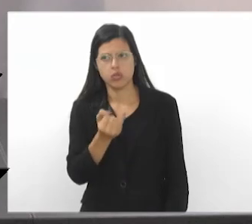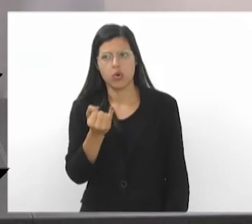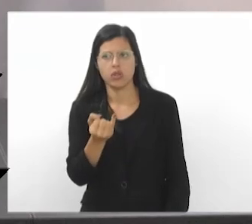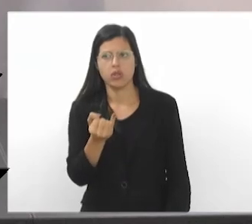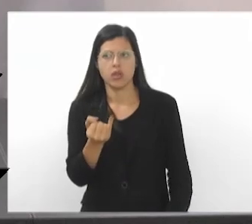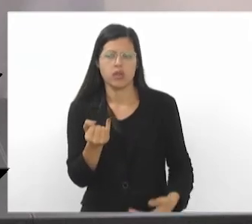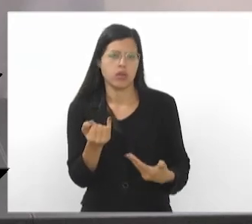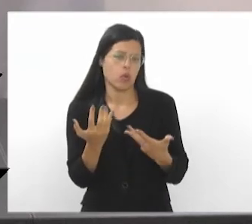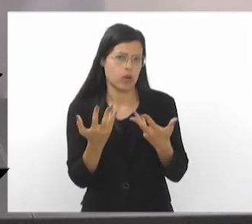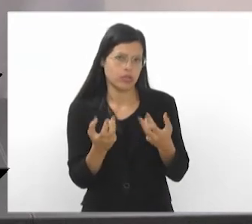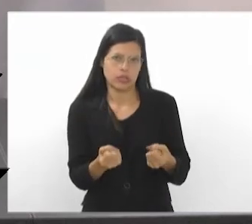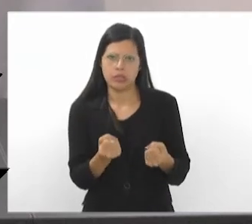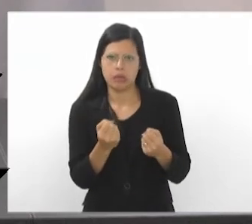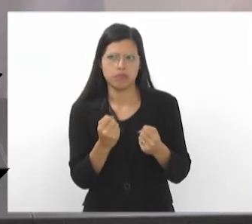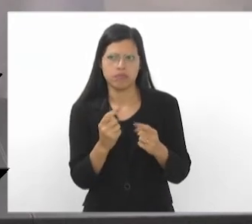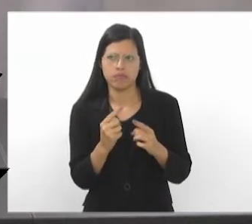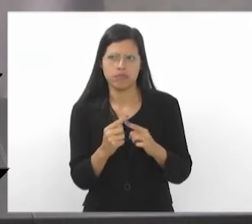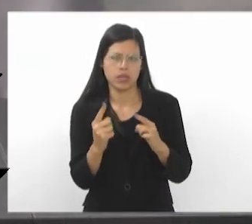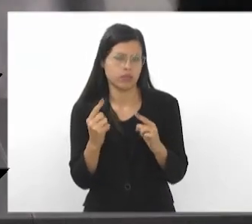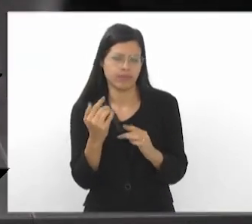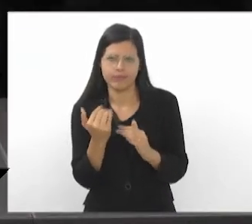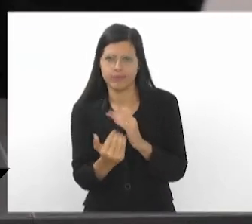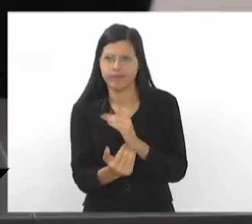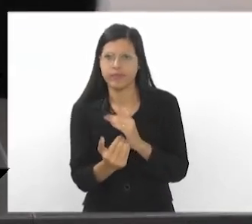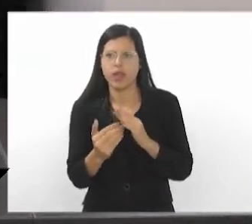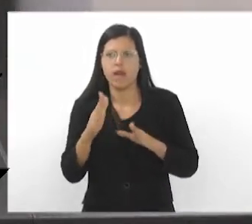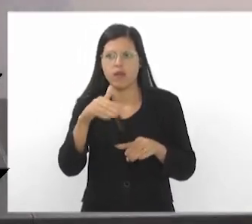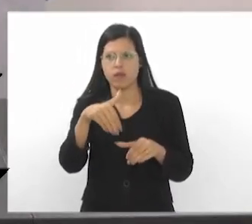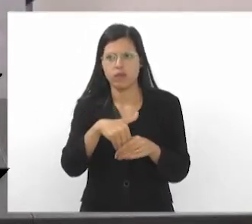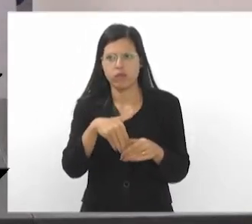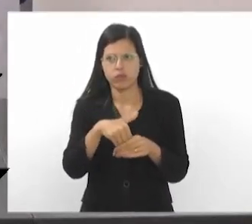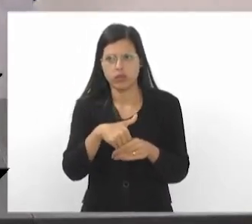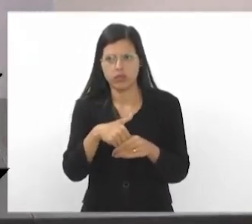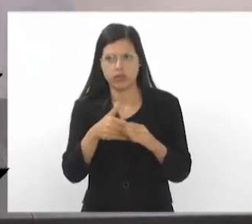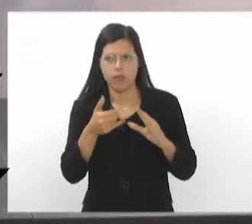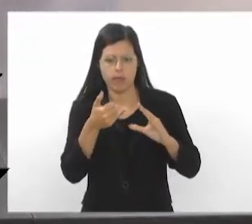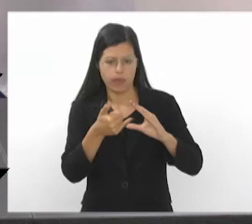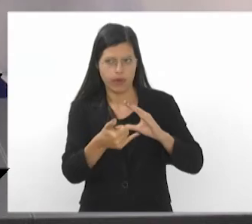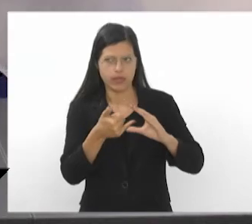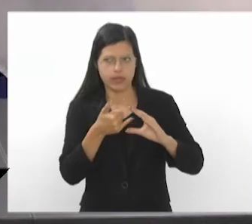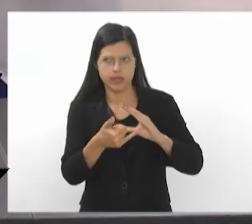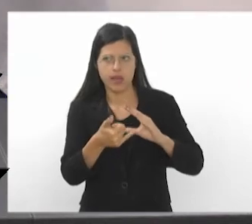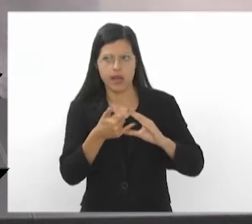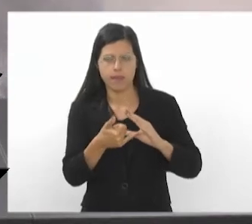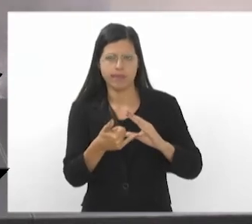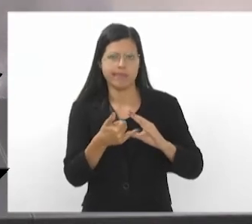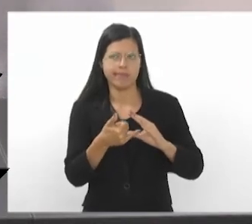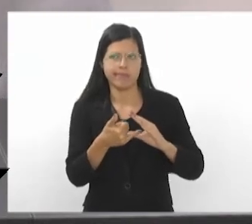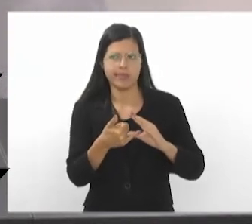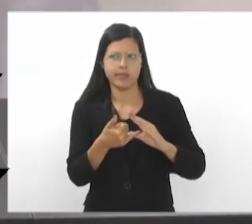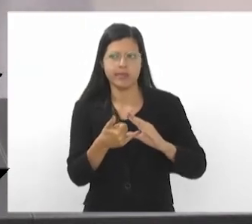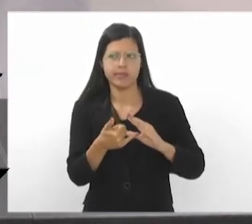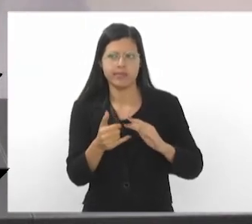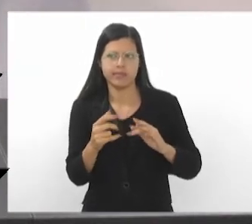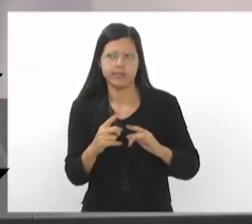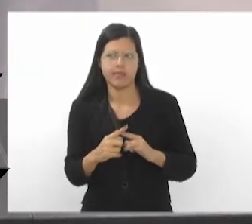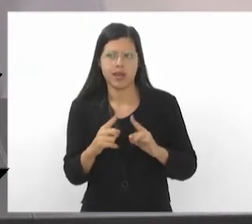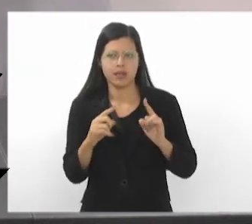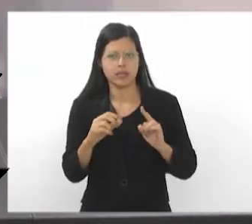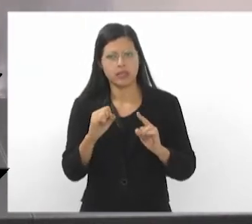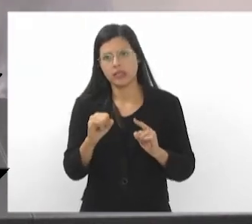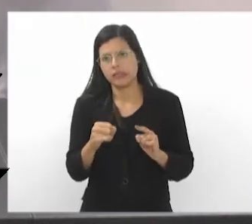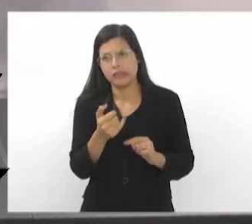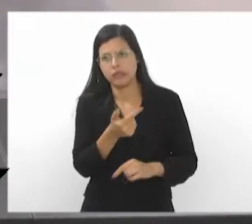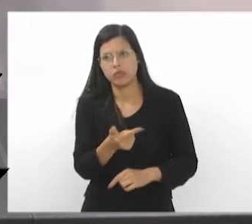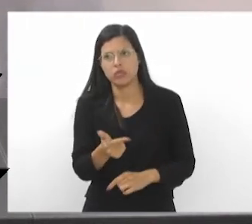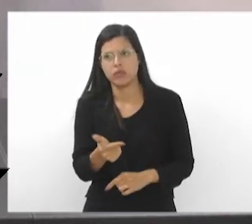contragosto a votação por WhatsApp, embora seja absolutamente contrário. Mas, se não fosse dessa forma, não teria